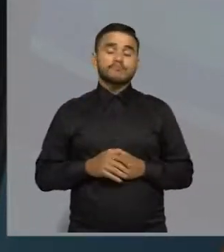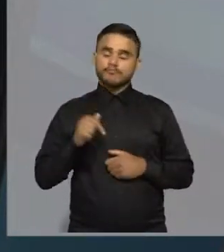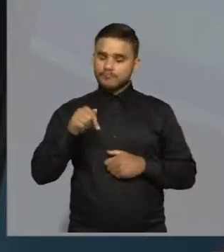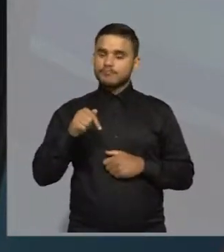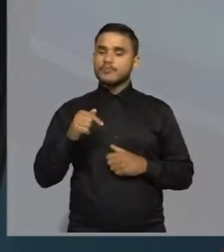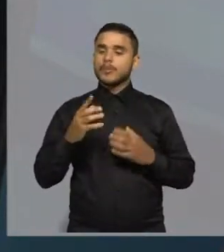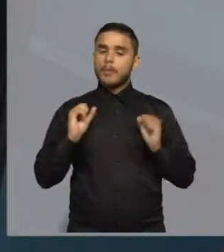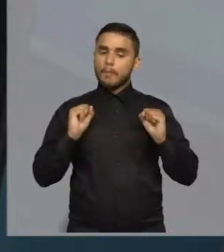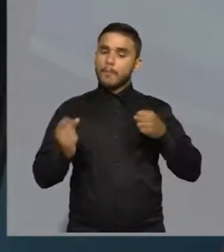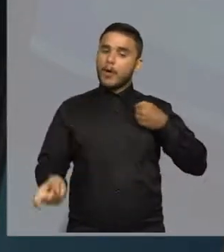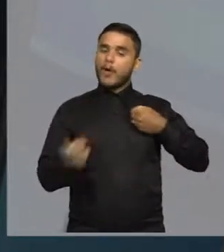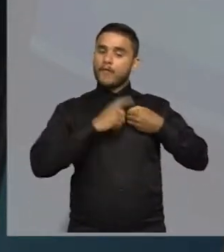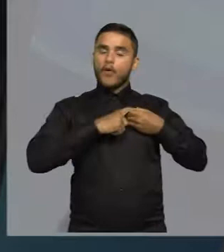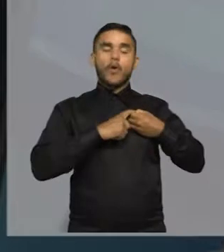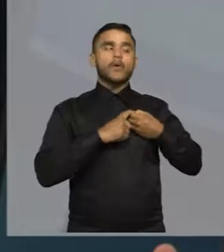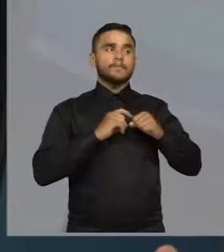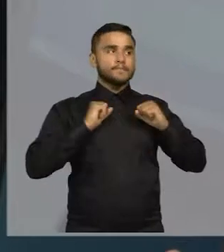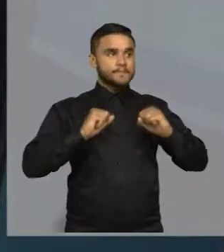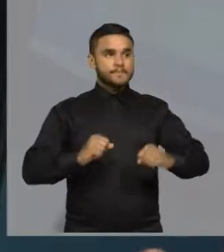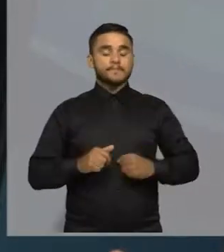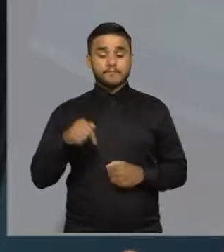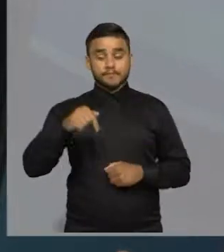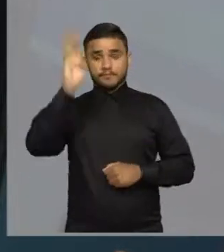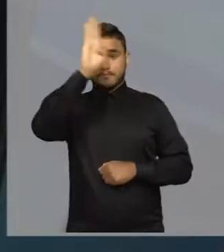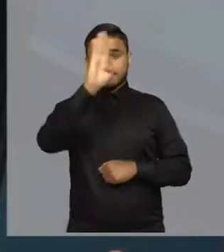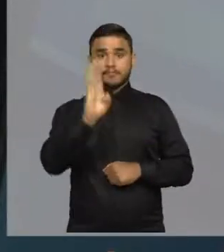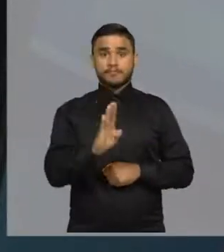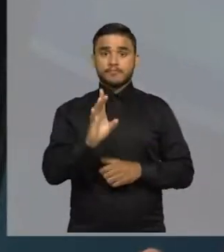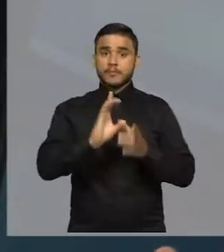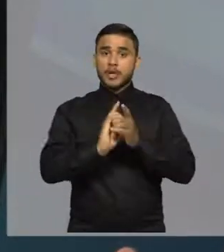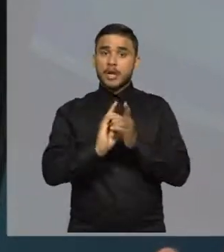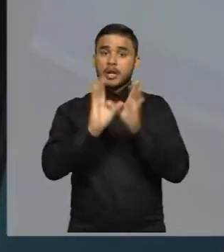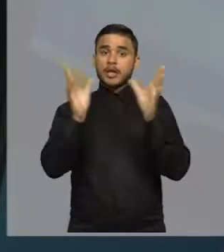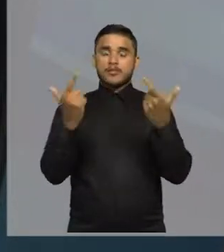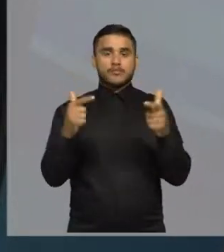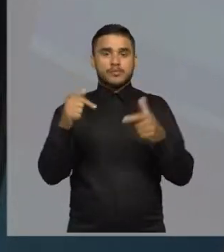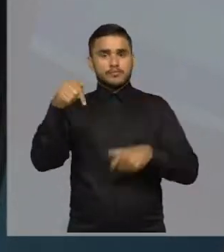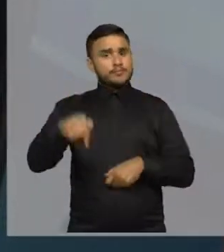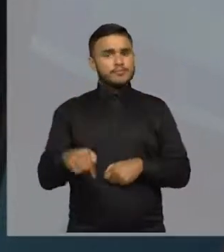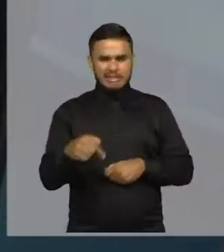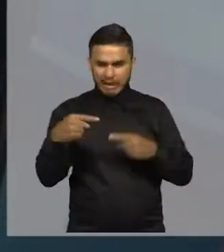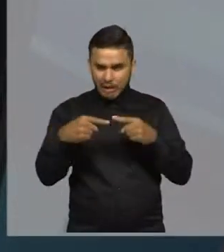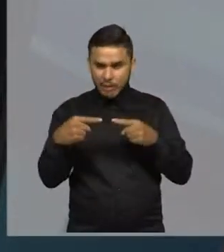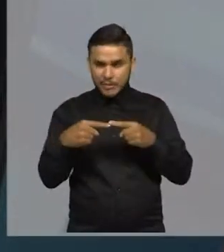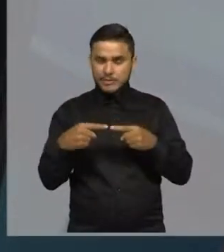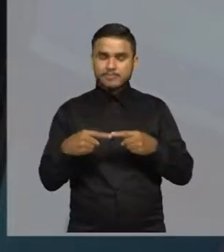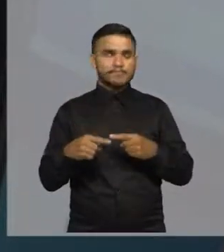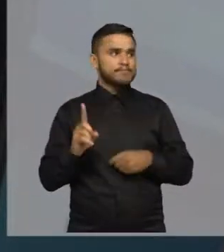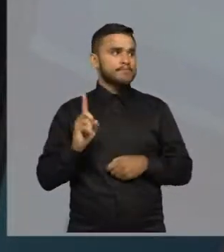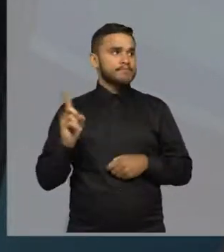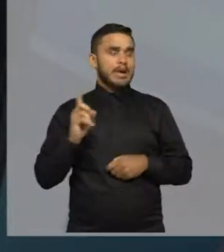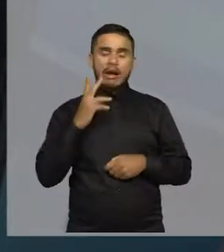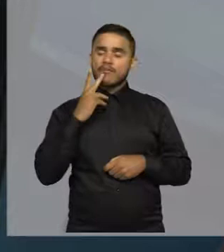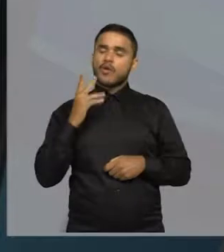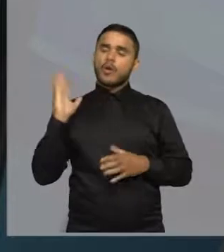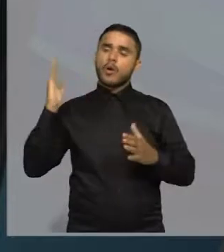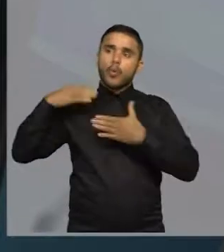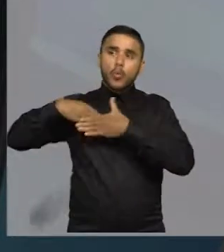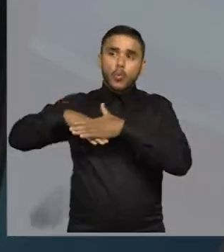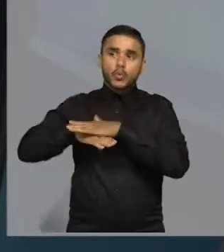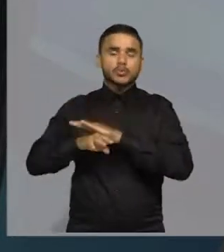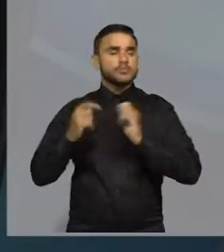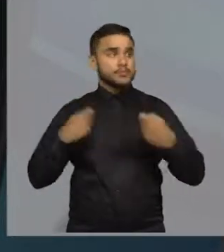planta frágil, principalmente num país que não tem uma tradição democrática, como é o caso do Brasil. E eu fiz um artigo